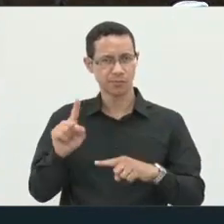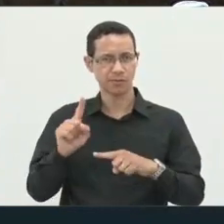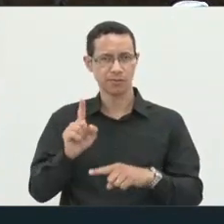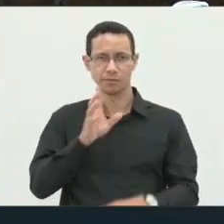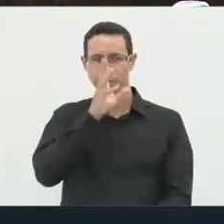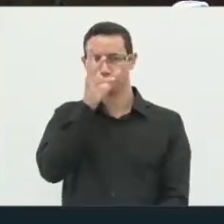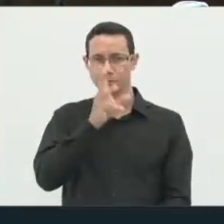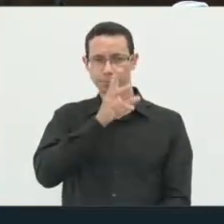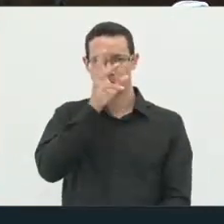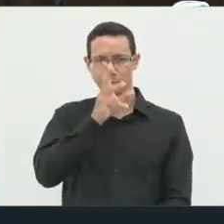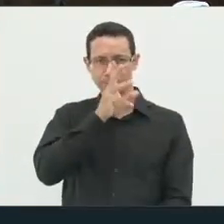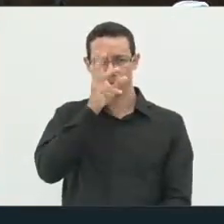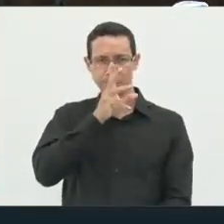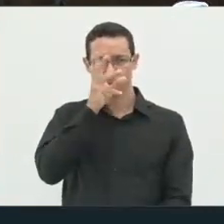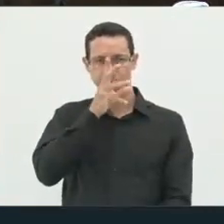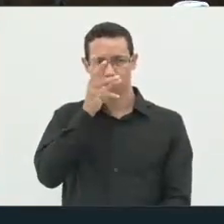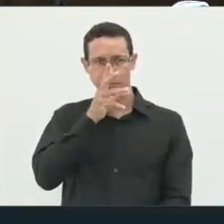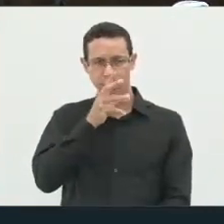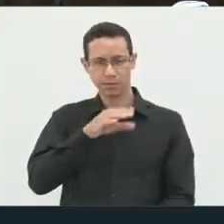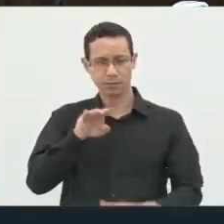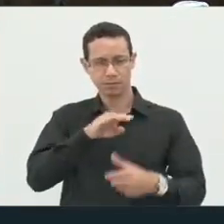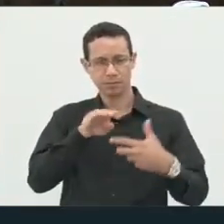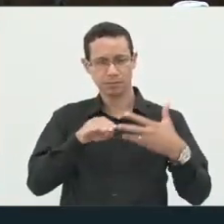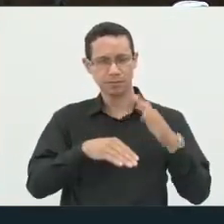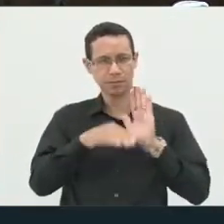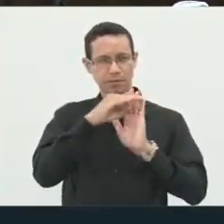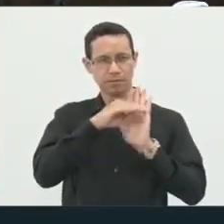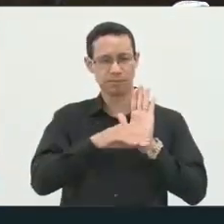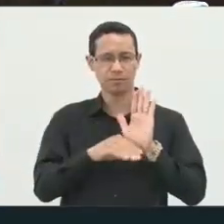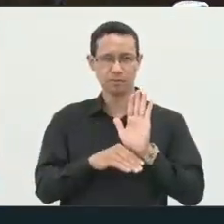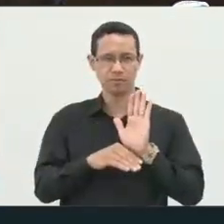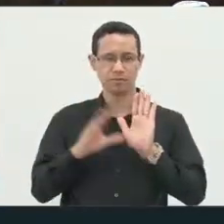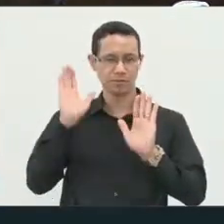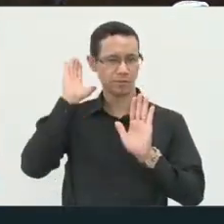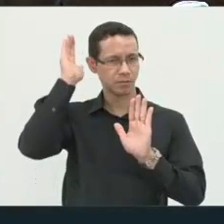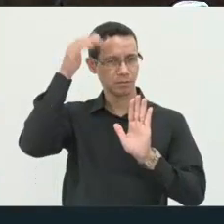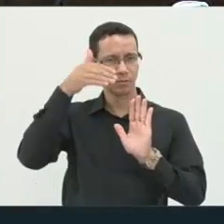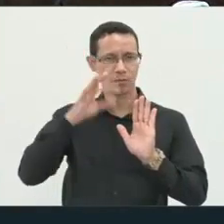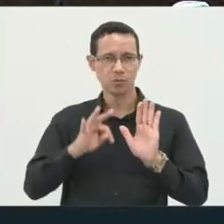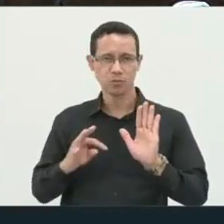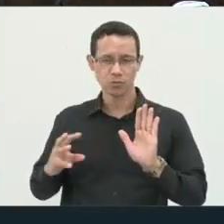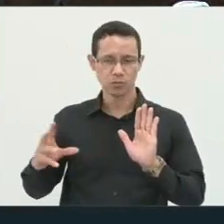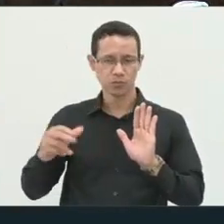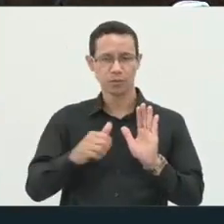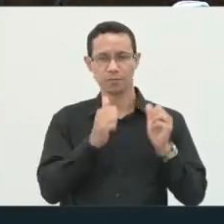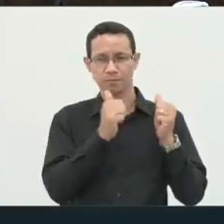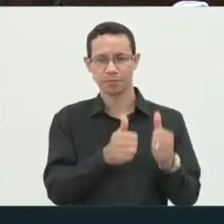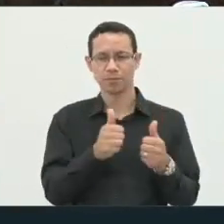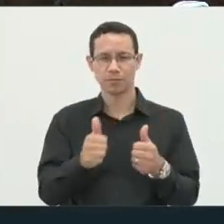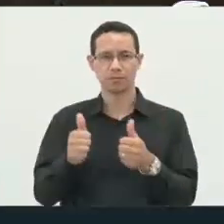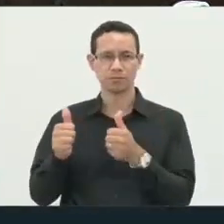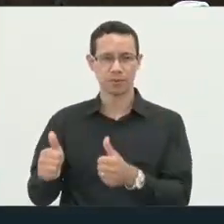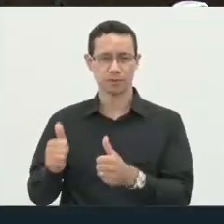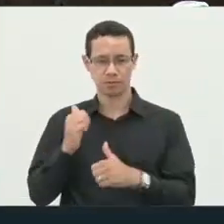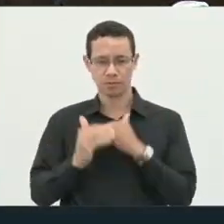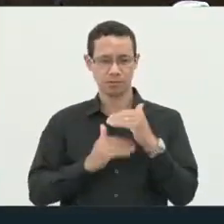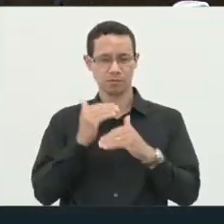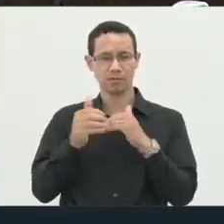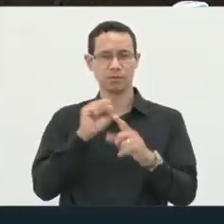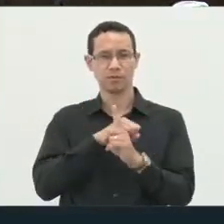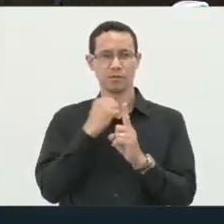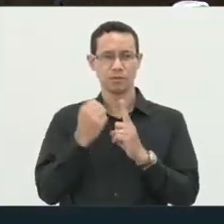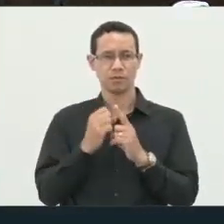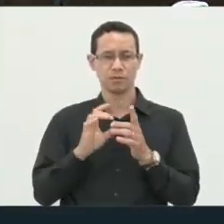os fundamentos da República que inclui a promoção do bem de todos a construção de uma sociedade livre